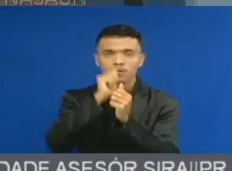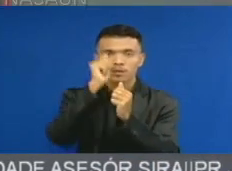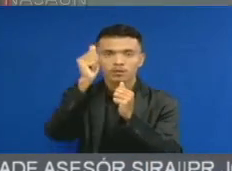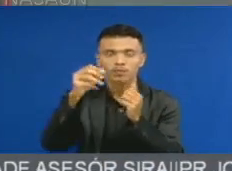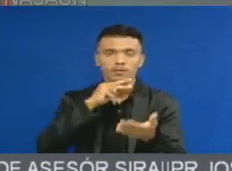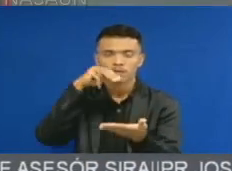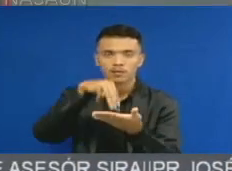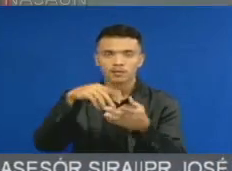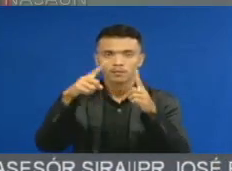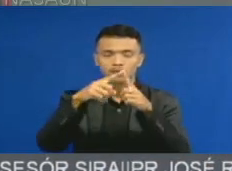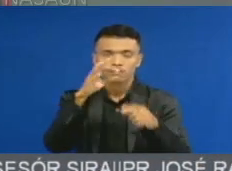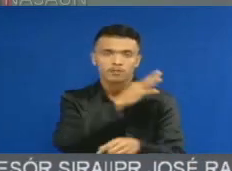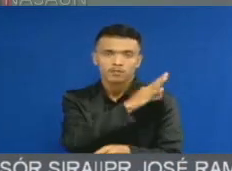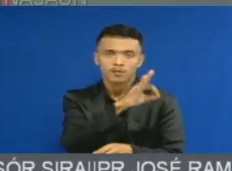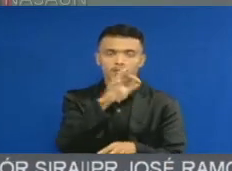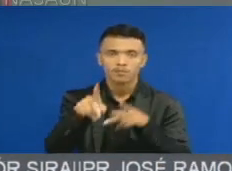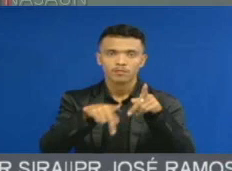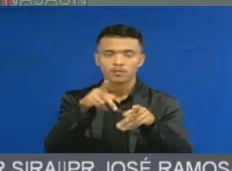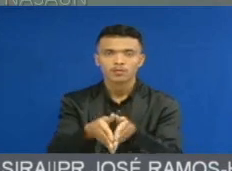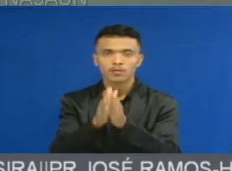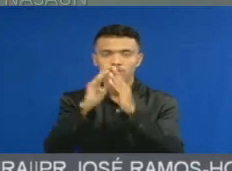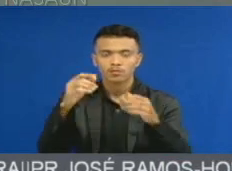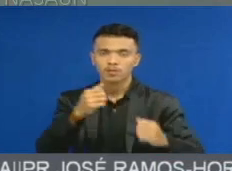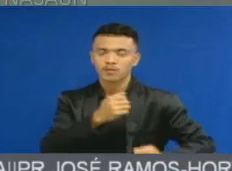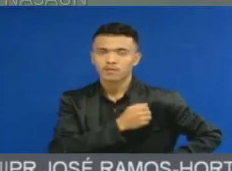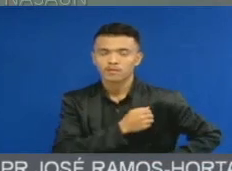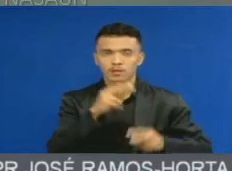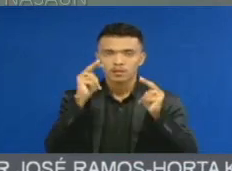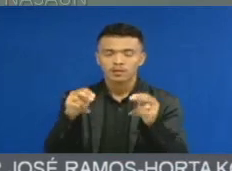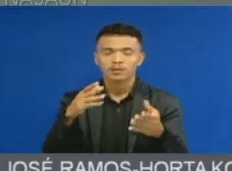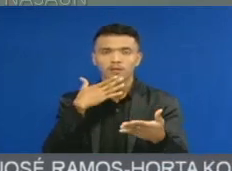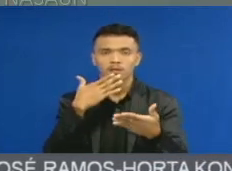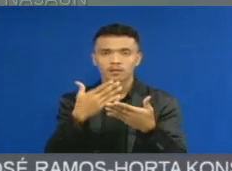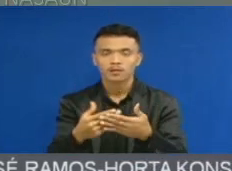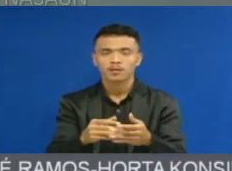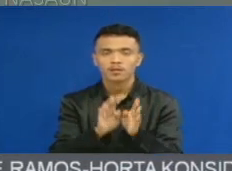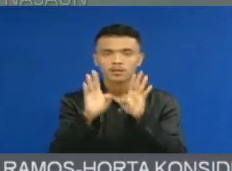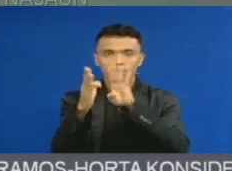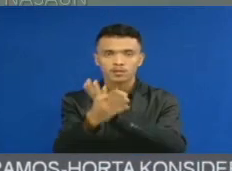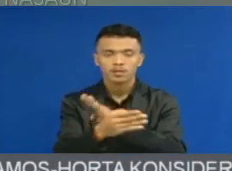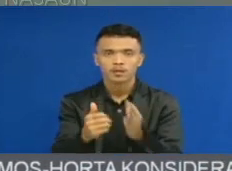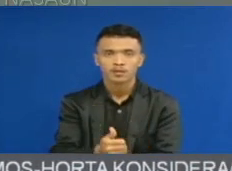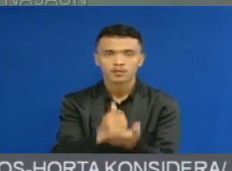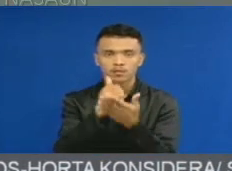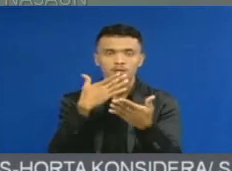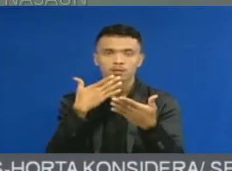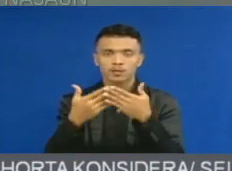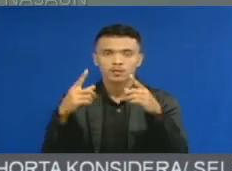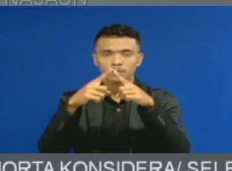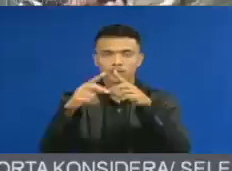ratelai. População sira-russo Valentil tem que profissional. Não sei servidor dia para o povo da